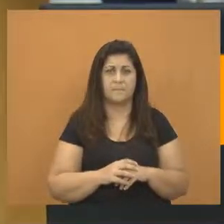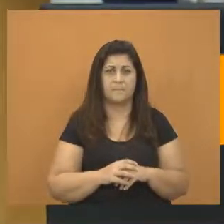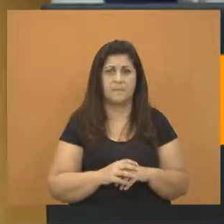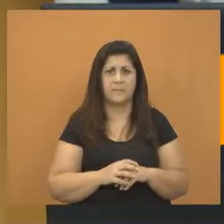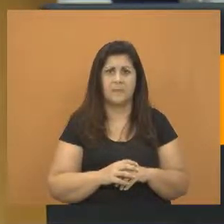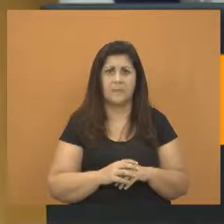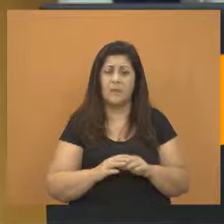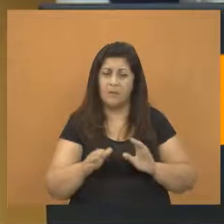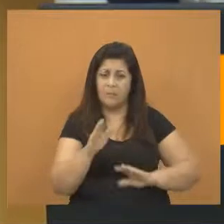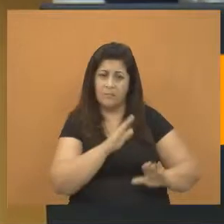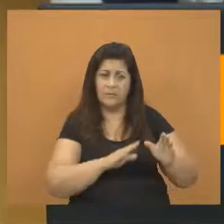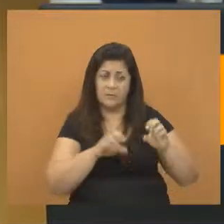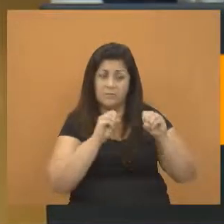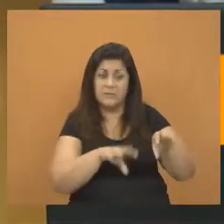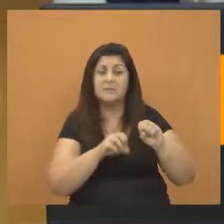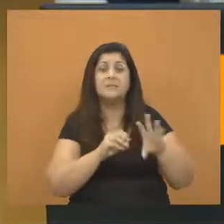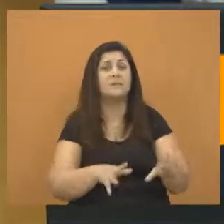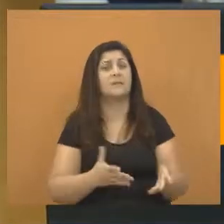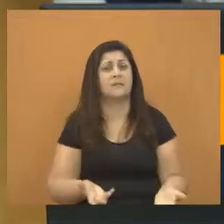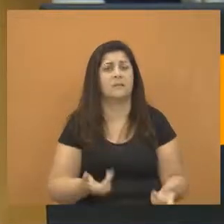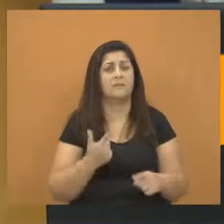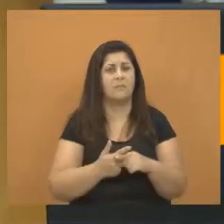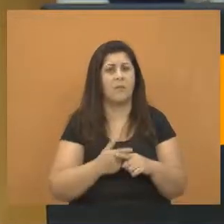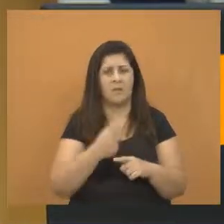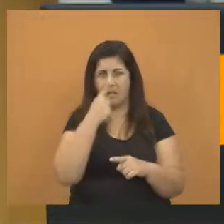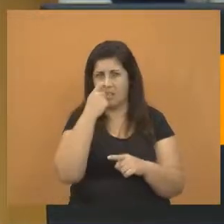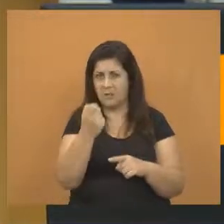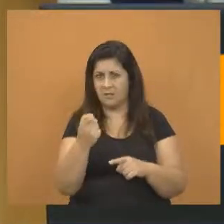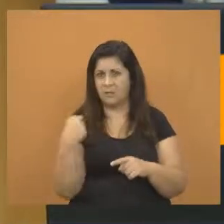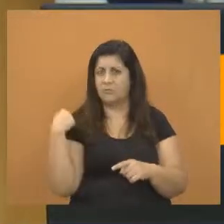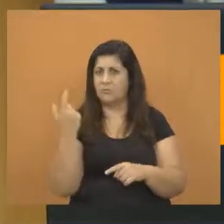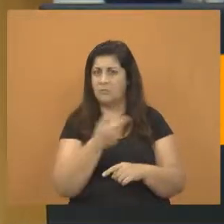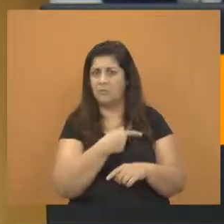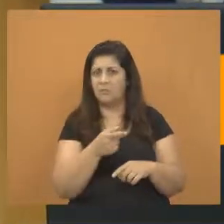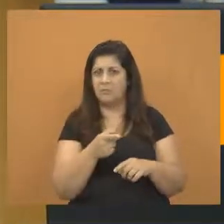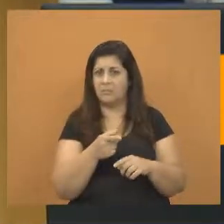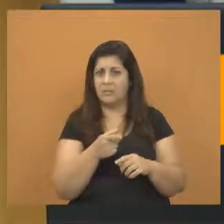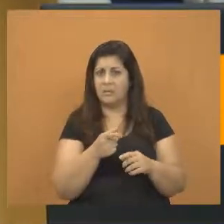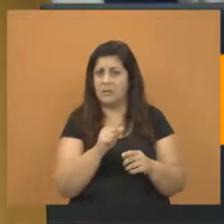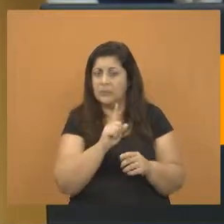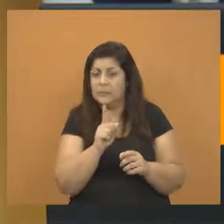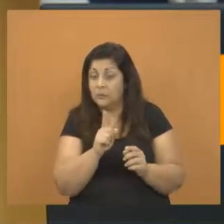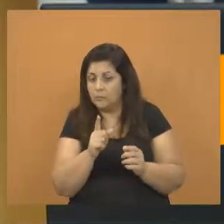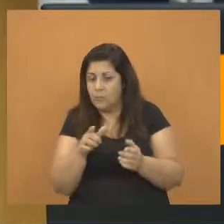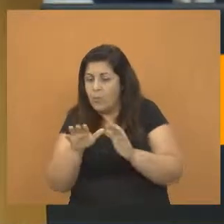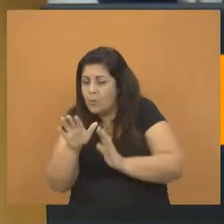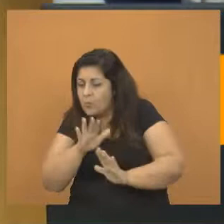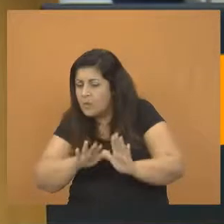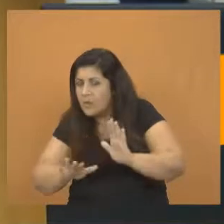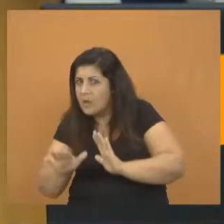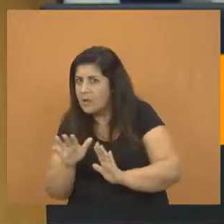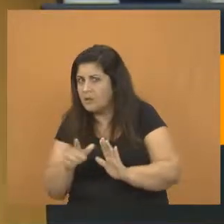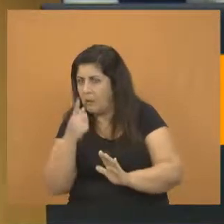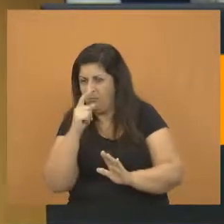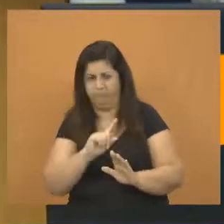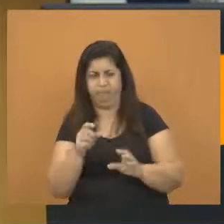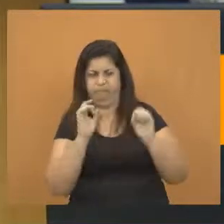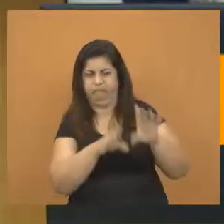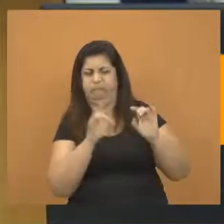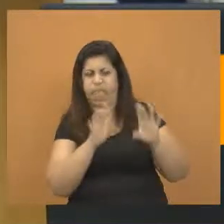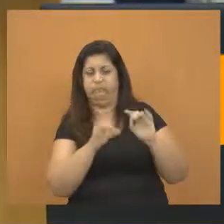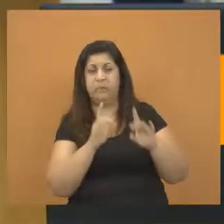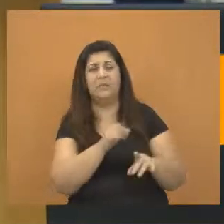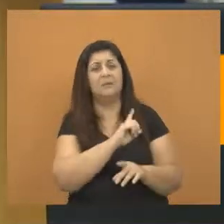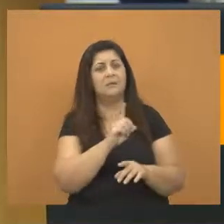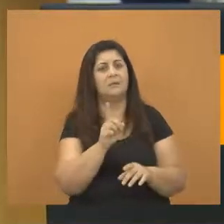bruscamente na questão da educação ambiental, porque o lixo que nós deixamos de produzir economiza no que a gente